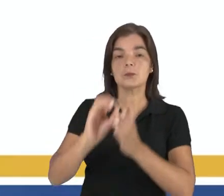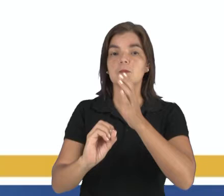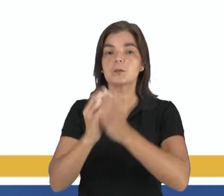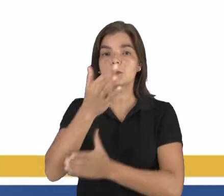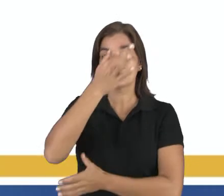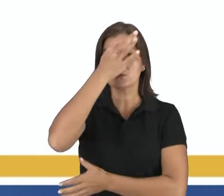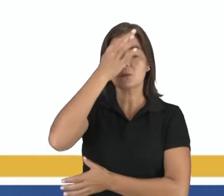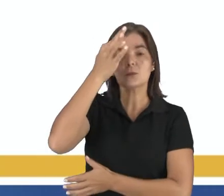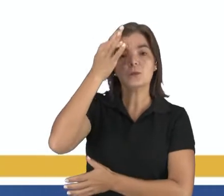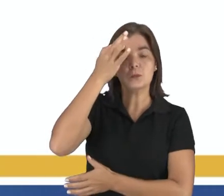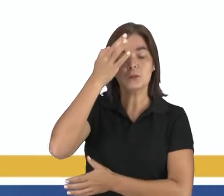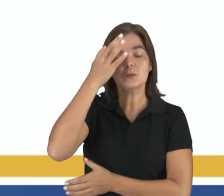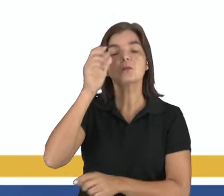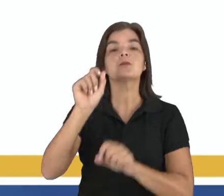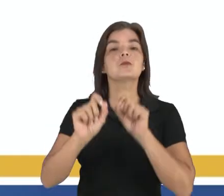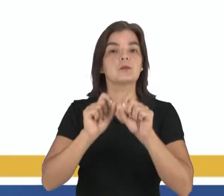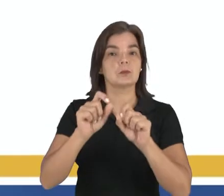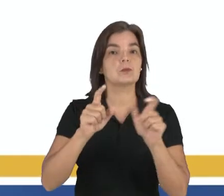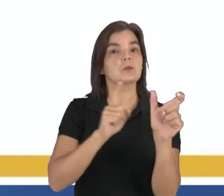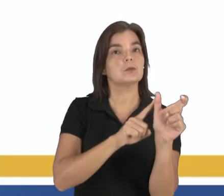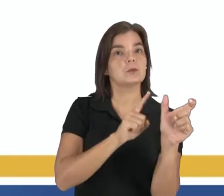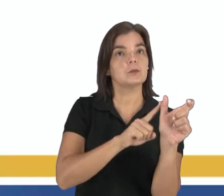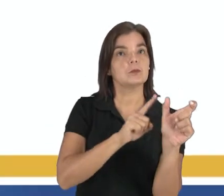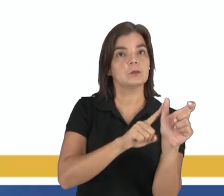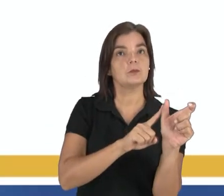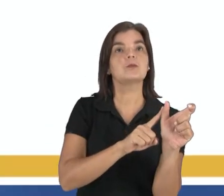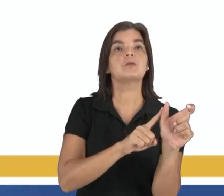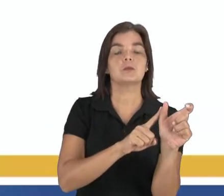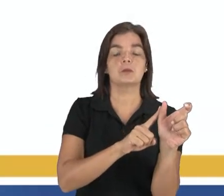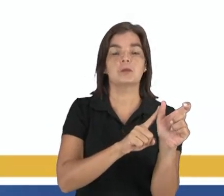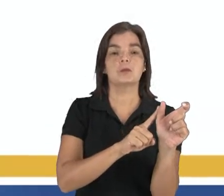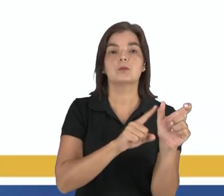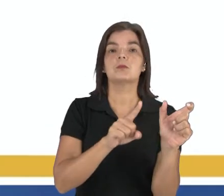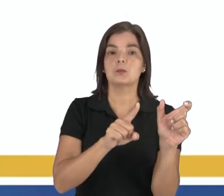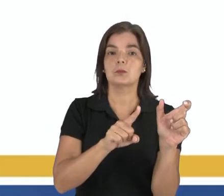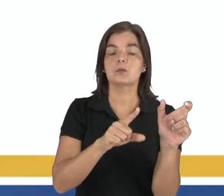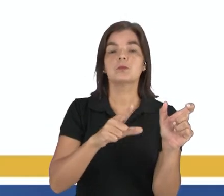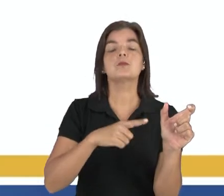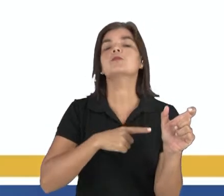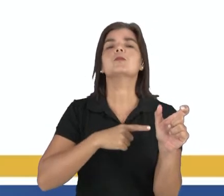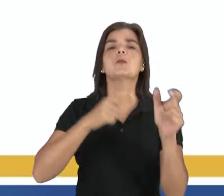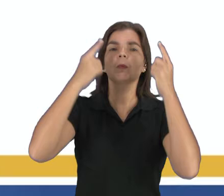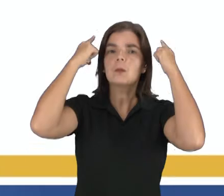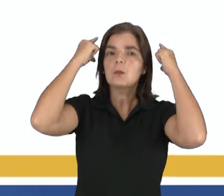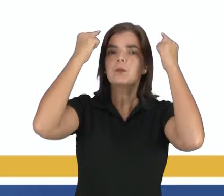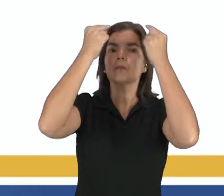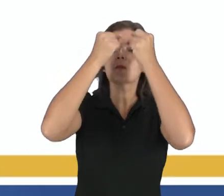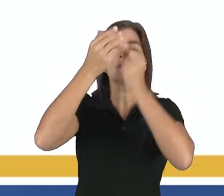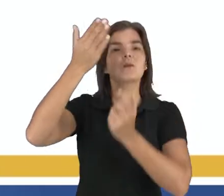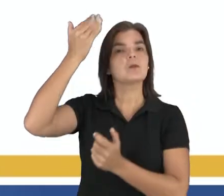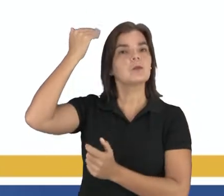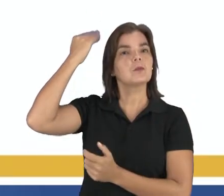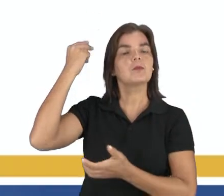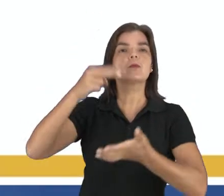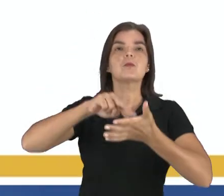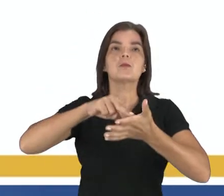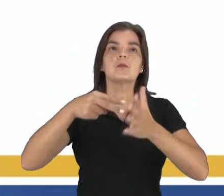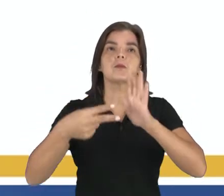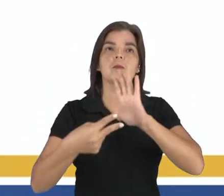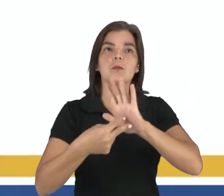filosofia. A filosofia ela é uma palavra que vem do idioma grego antigo, que